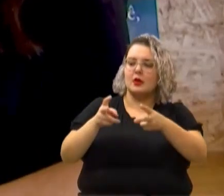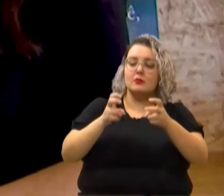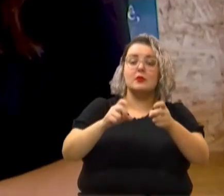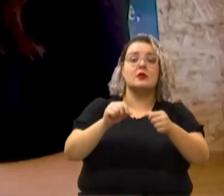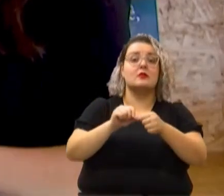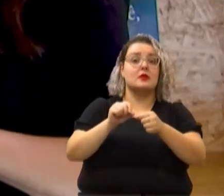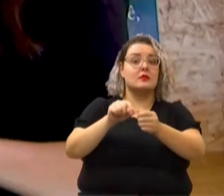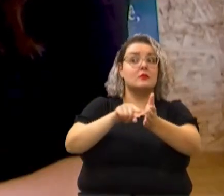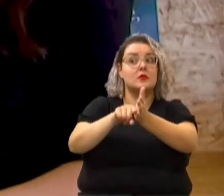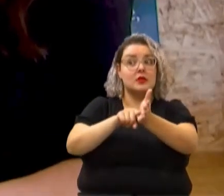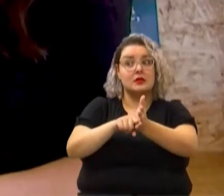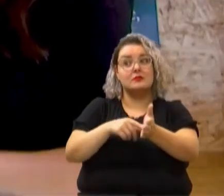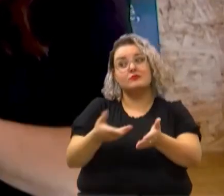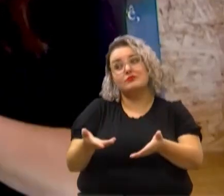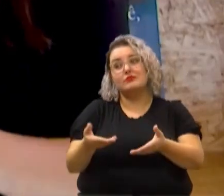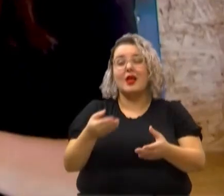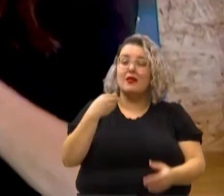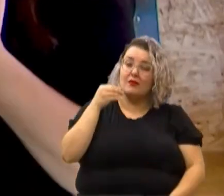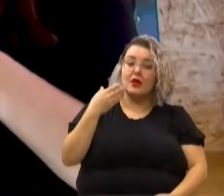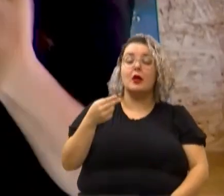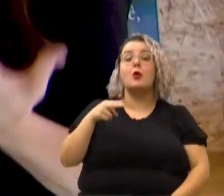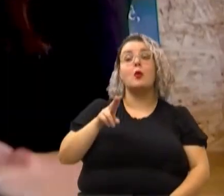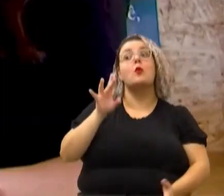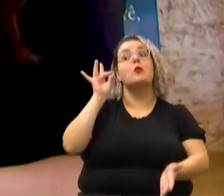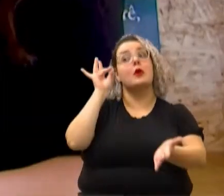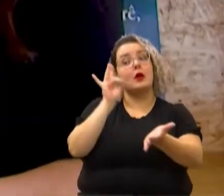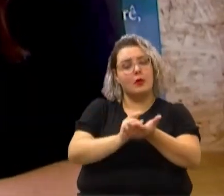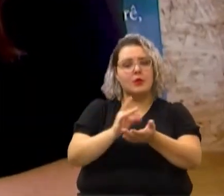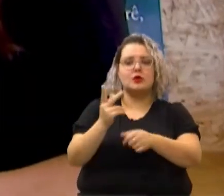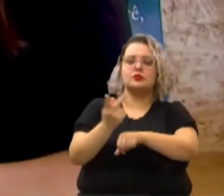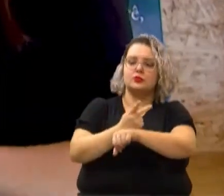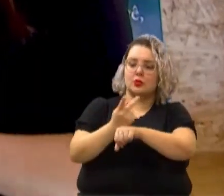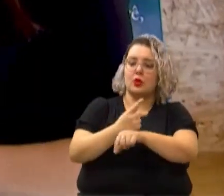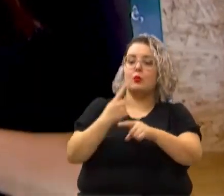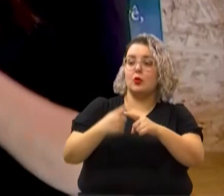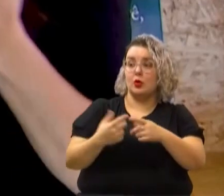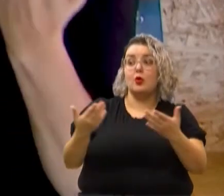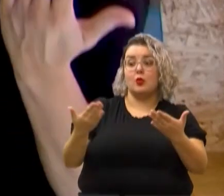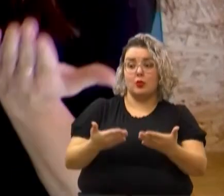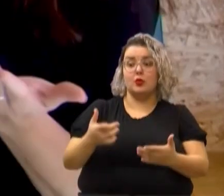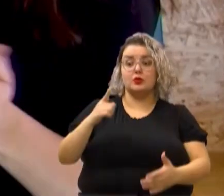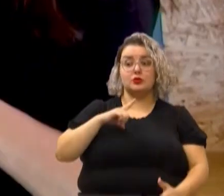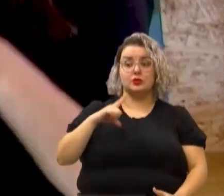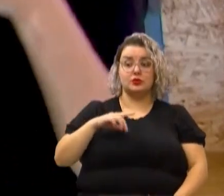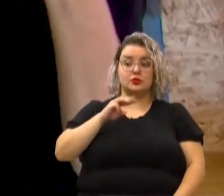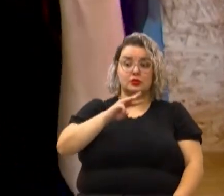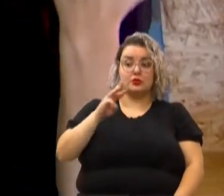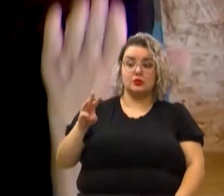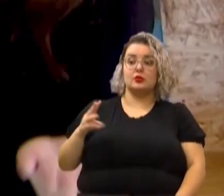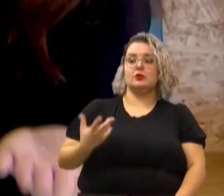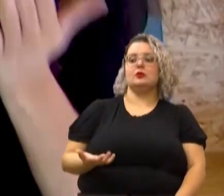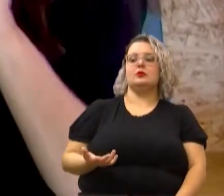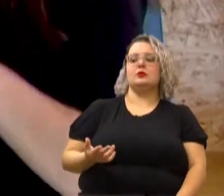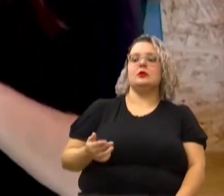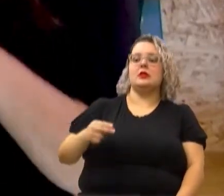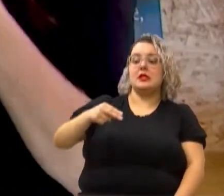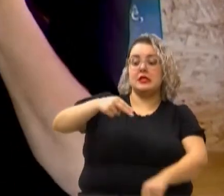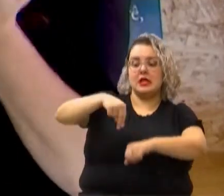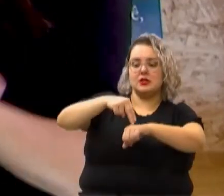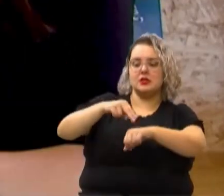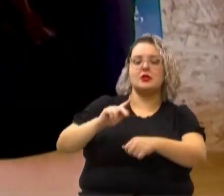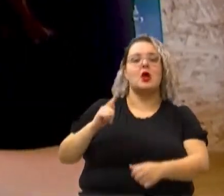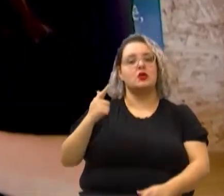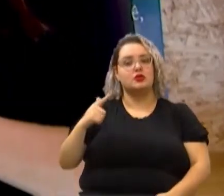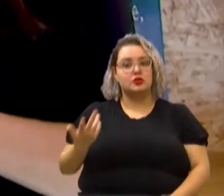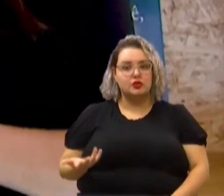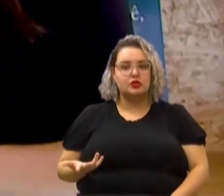se eles estão fazendo pesquisas rasas ou se eles estão realmente buscando Porque hoje a gente ainda tem um site do manacional Geographic